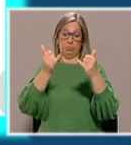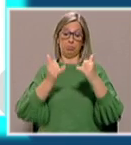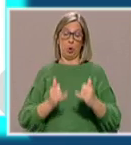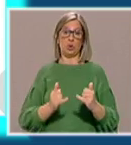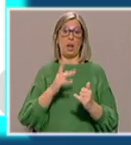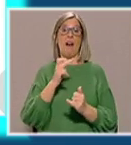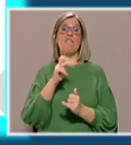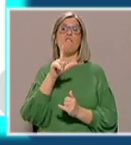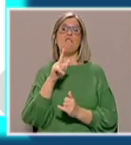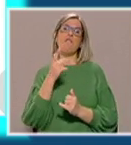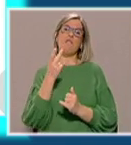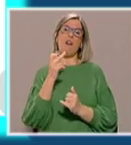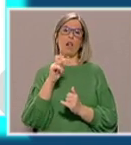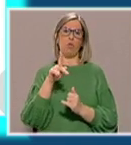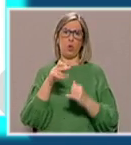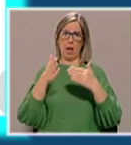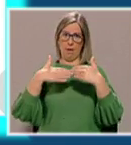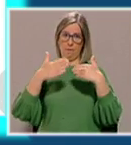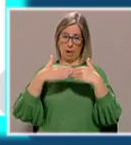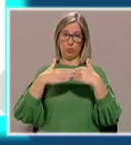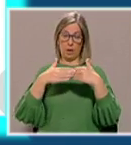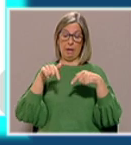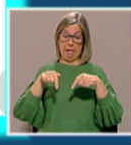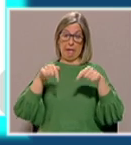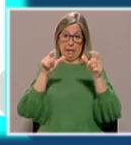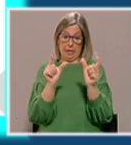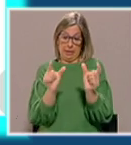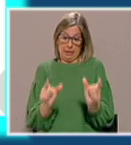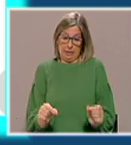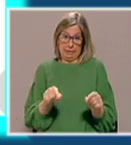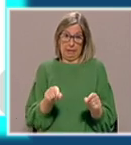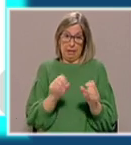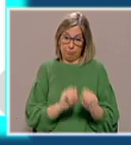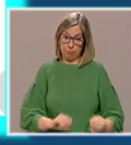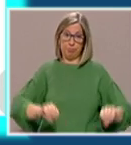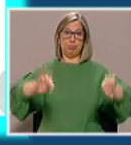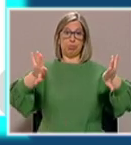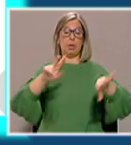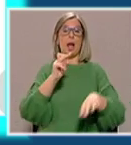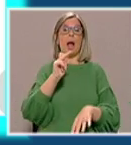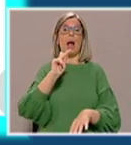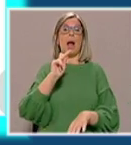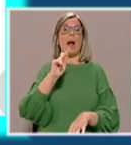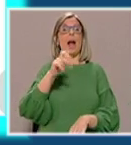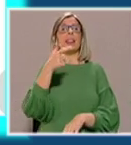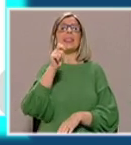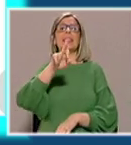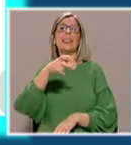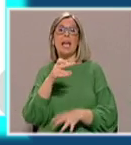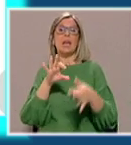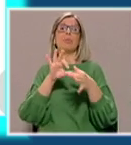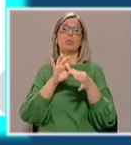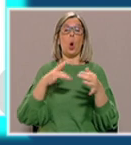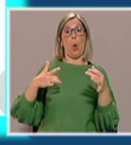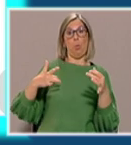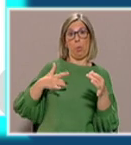seminolares são as válvulas que estão ligadas ou fazem a ligação com as artérias, a artéria aorta e a artéria pulmonar. O